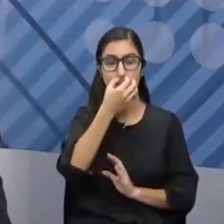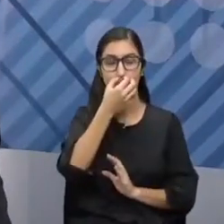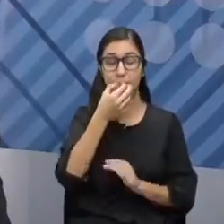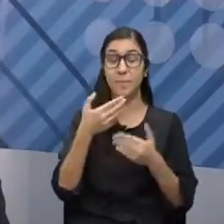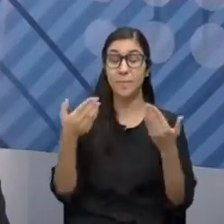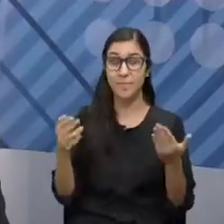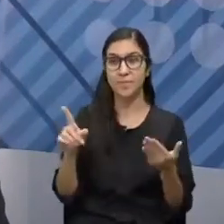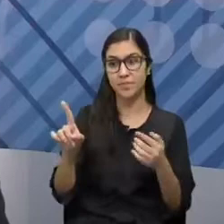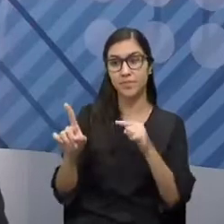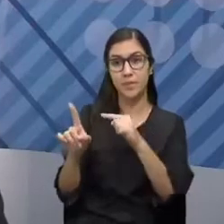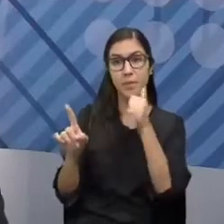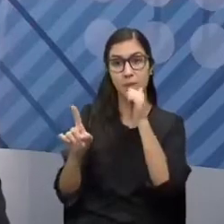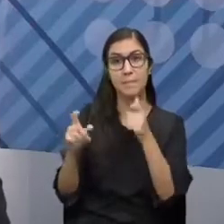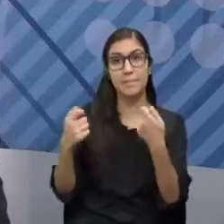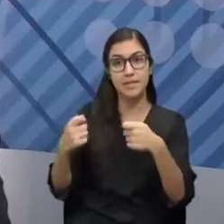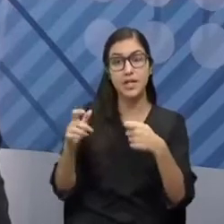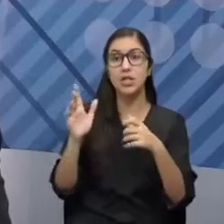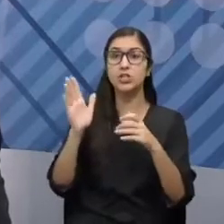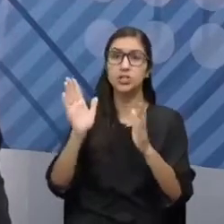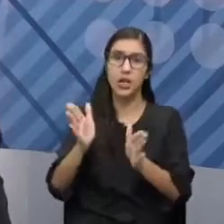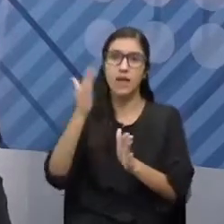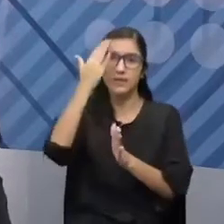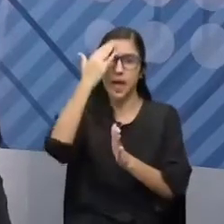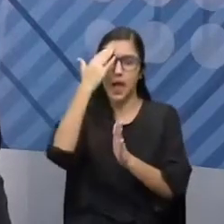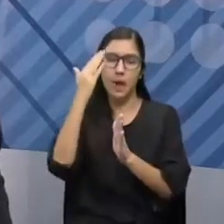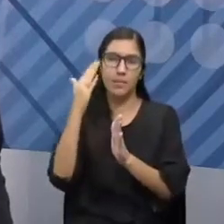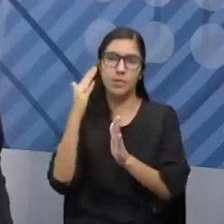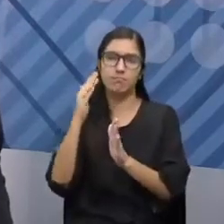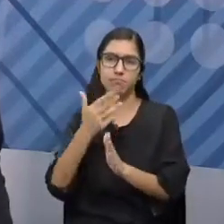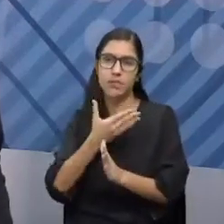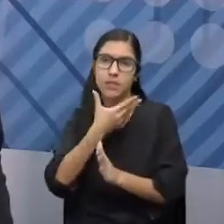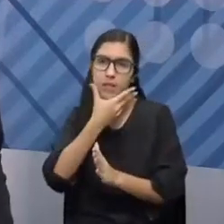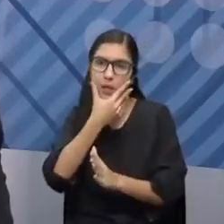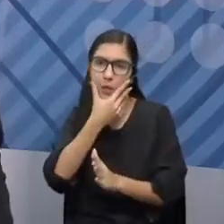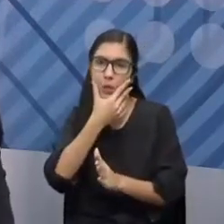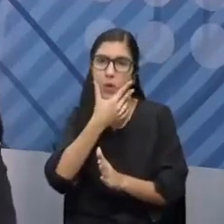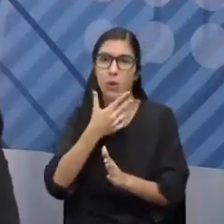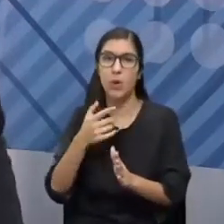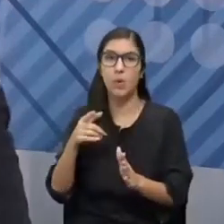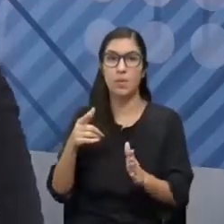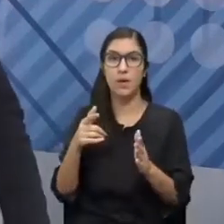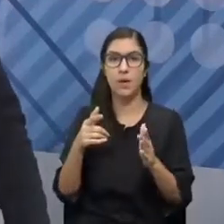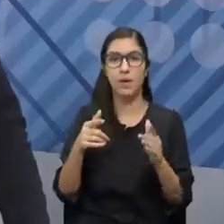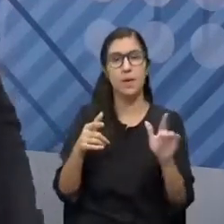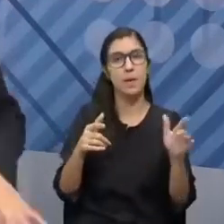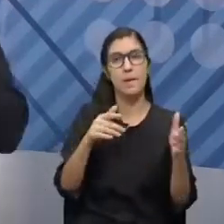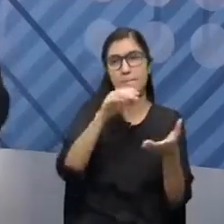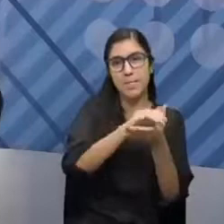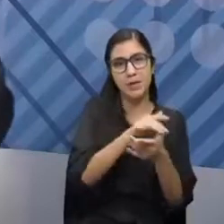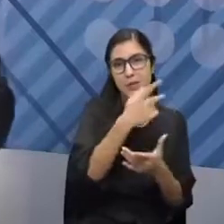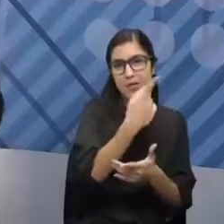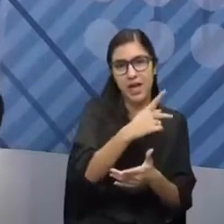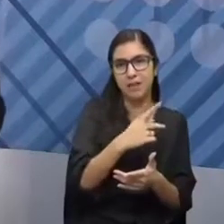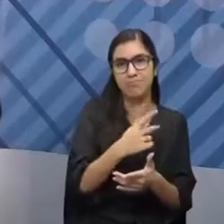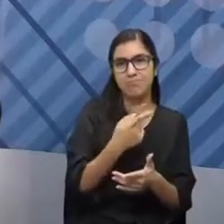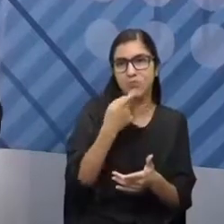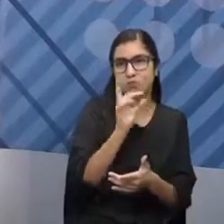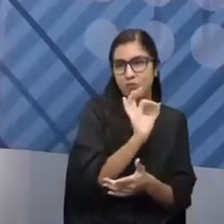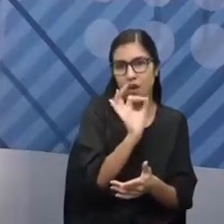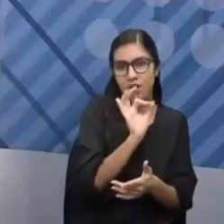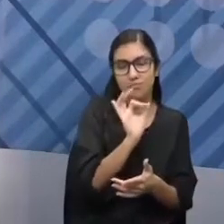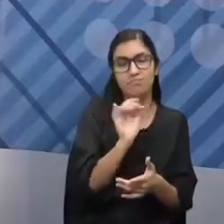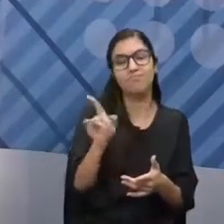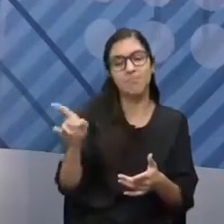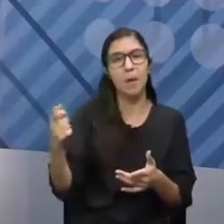ela precisa, mesmo sendo usuária de Tadoma, o seu marido ele não é verbal, né, ele só é usuário da língua de sinais,